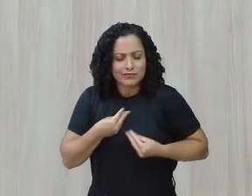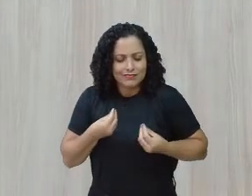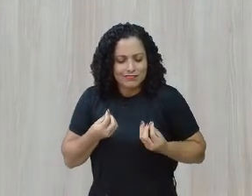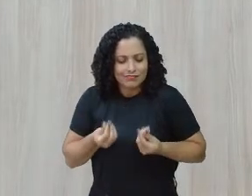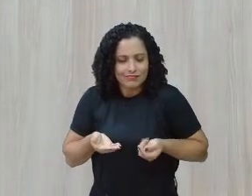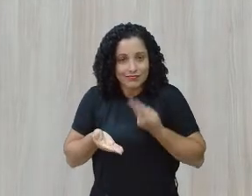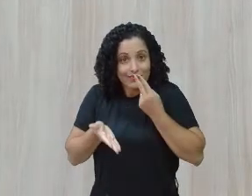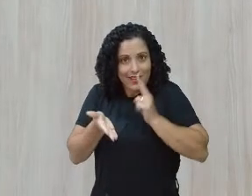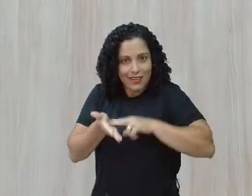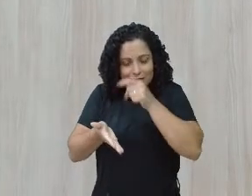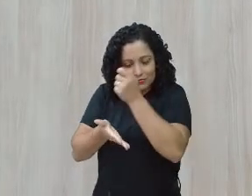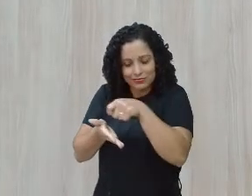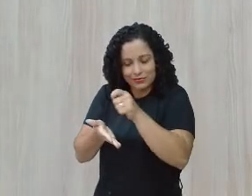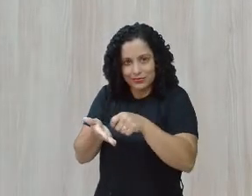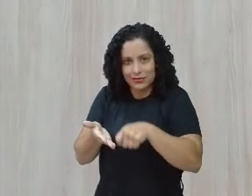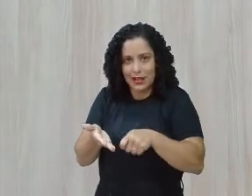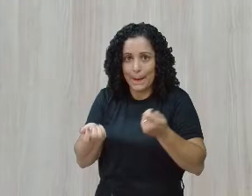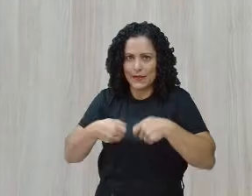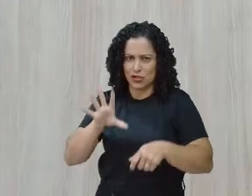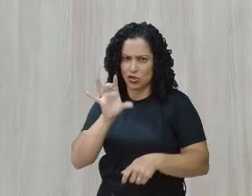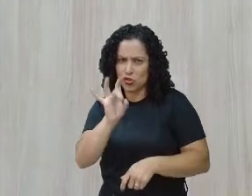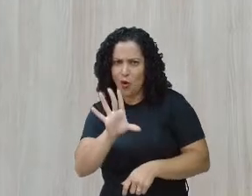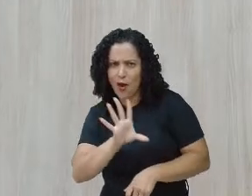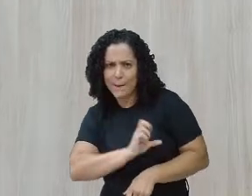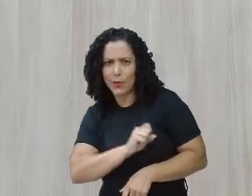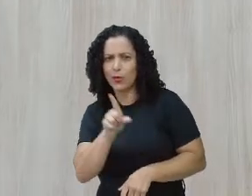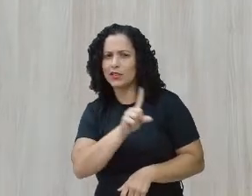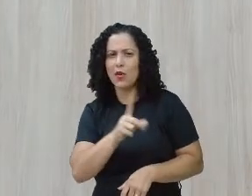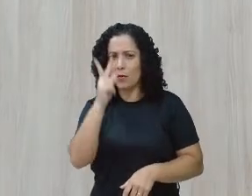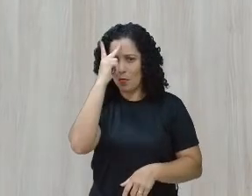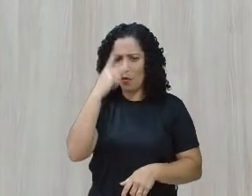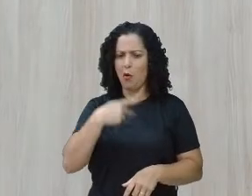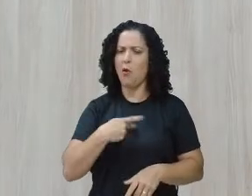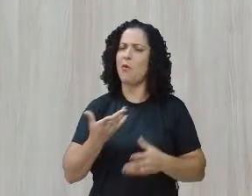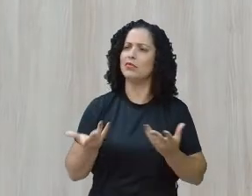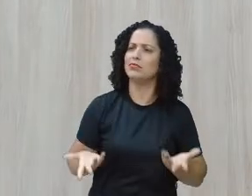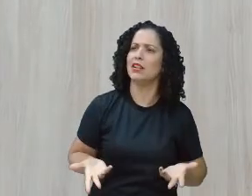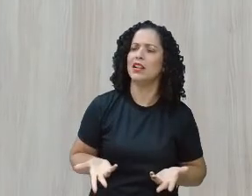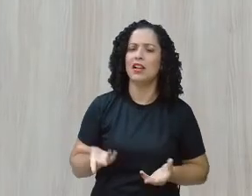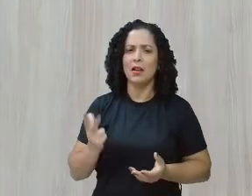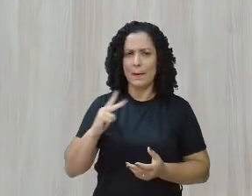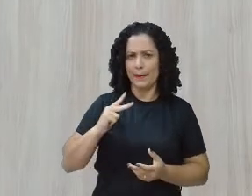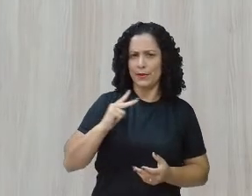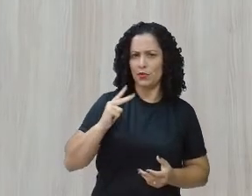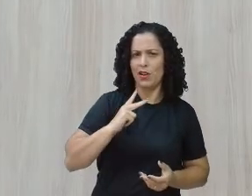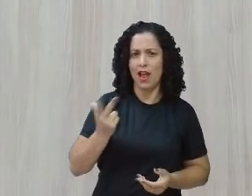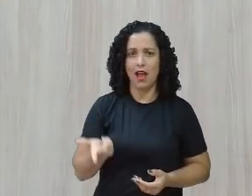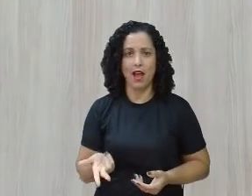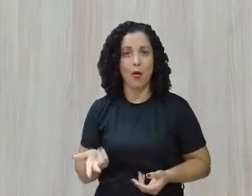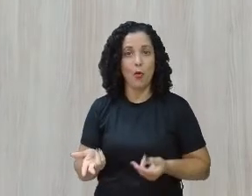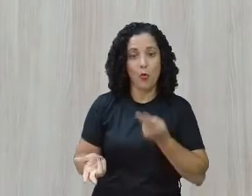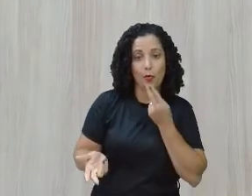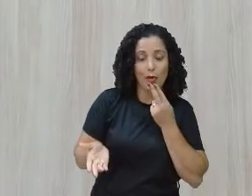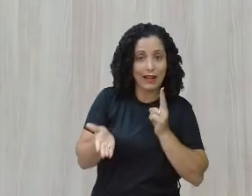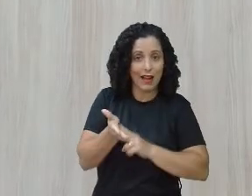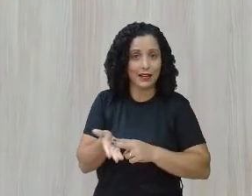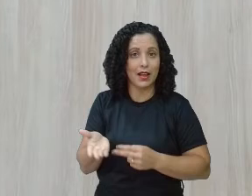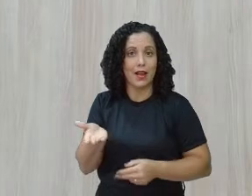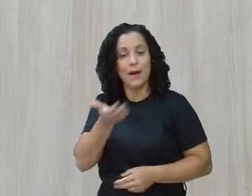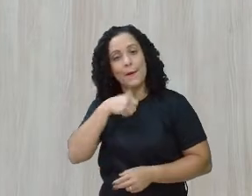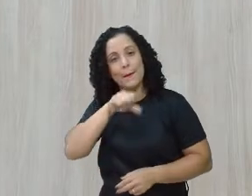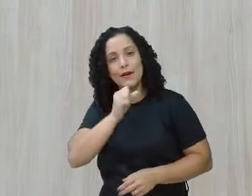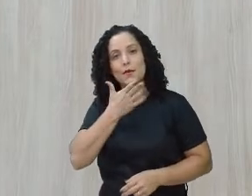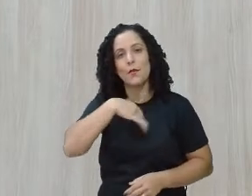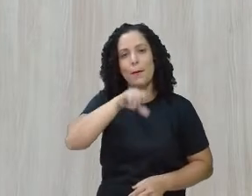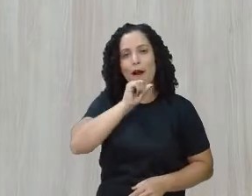das cartas também. Não precisa ser de amor, pode ser uma carta pessoal, pode ser uma carta para os seus pais, para os seus avós, para os seus amigos,